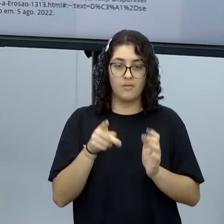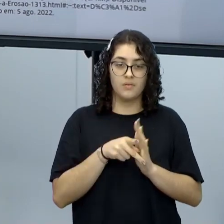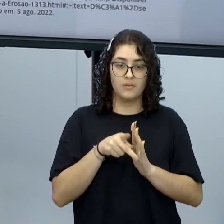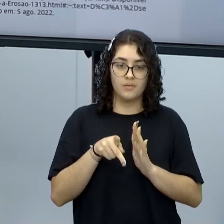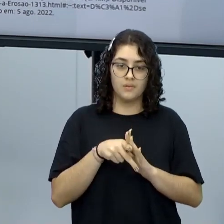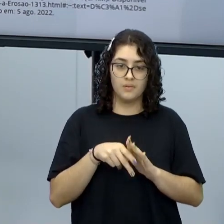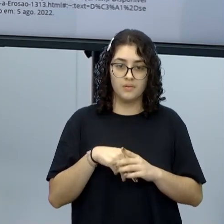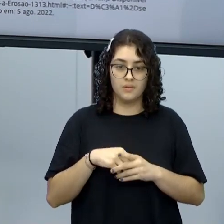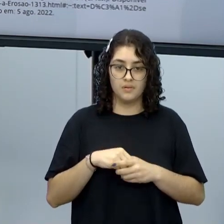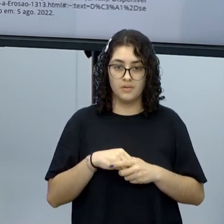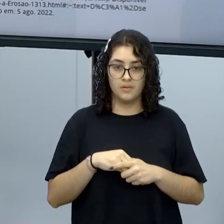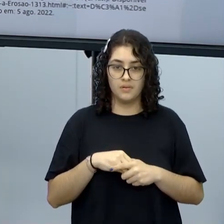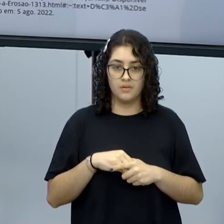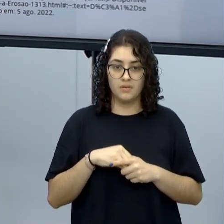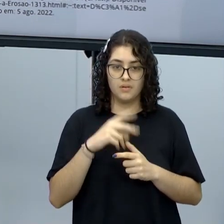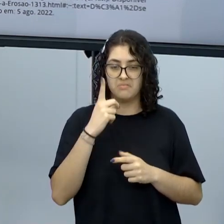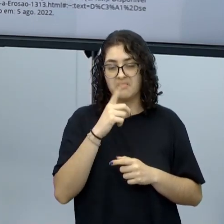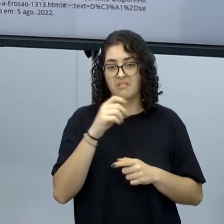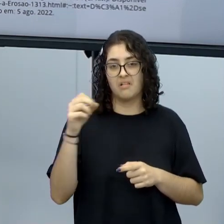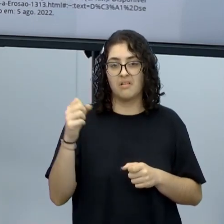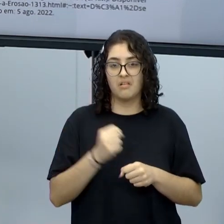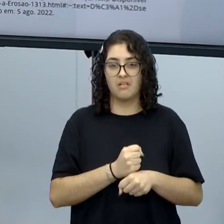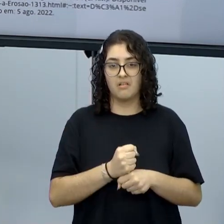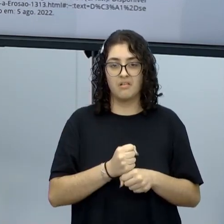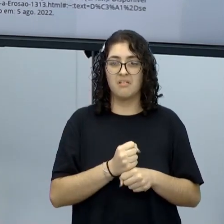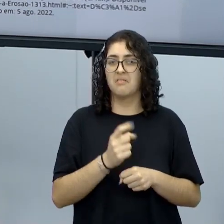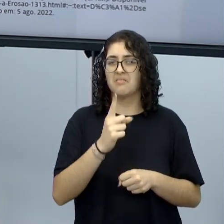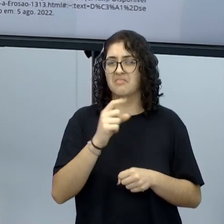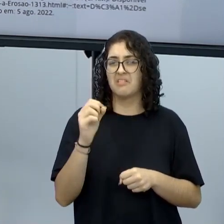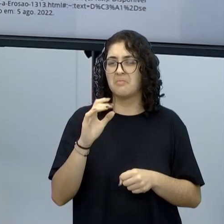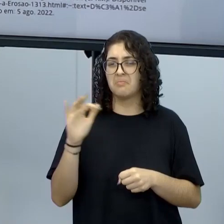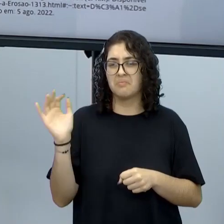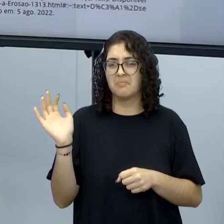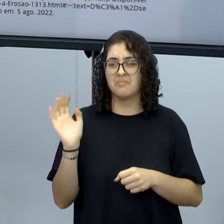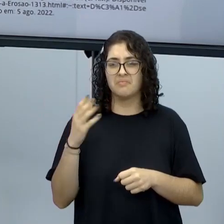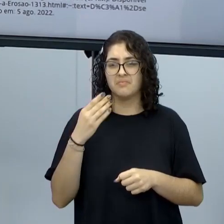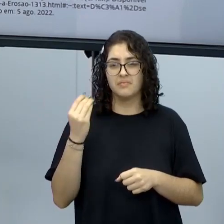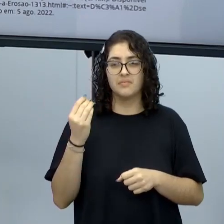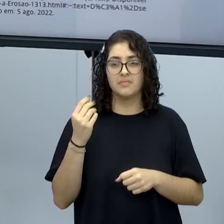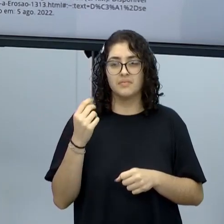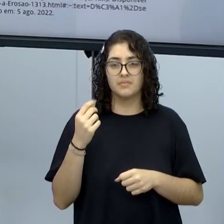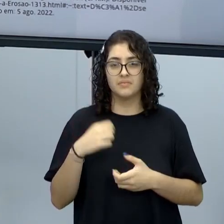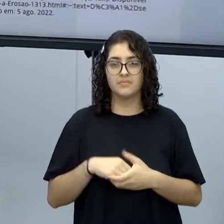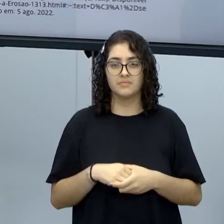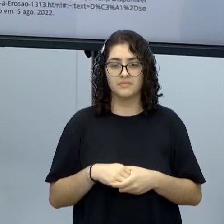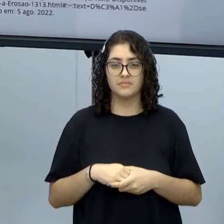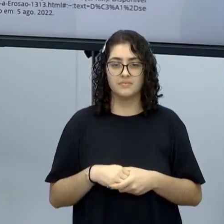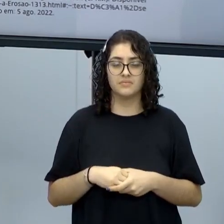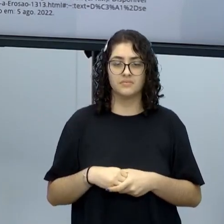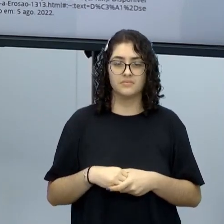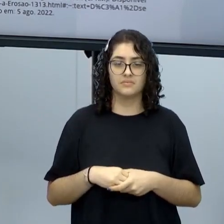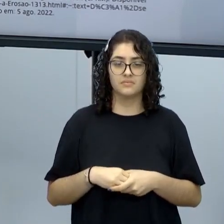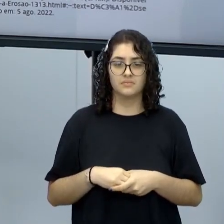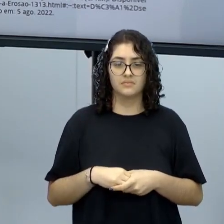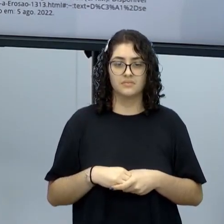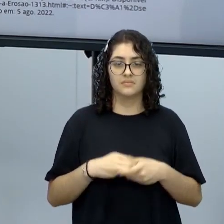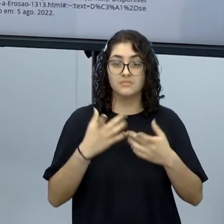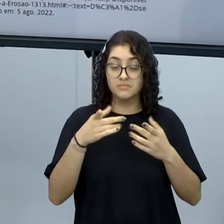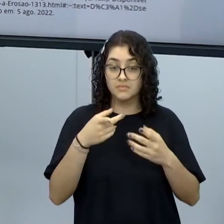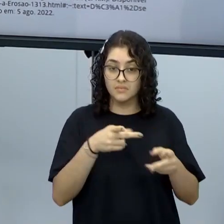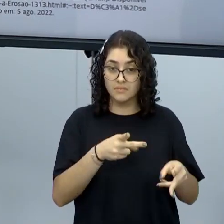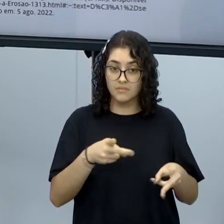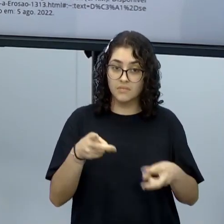né, eu acho que tinha uns 100 anos, 100 e alguma coisa, tipo, cara, é um tempo considerável, vai. E você vê